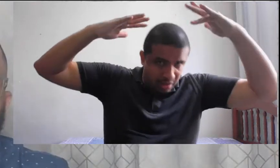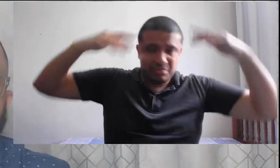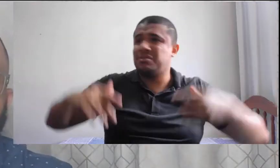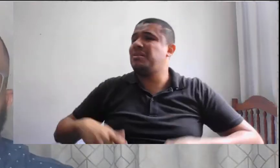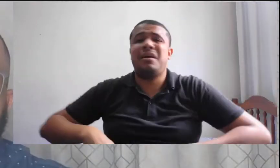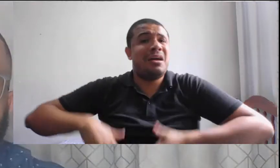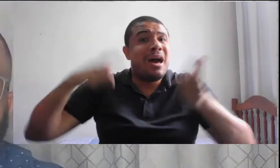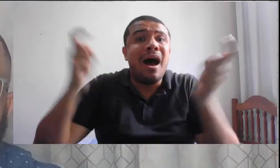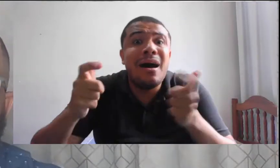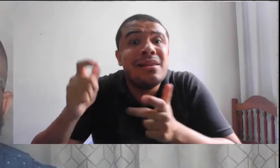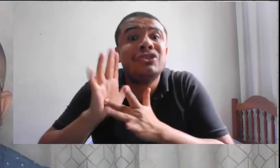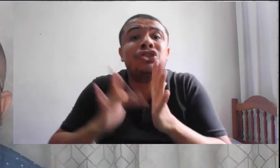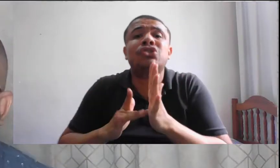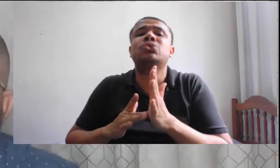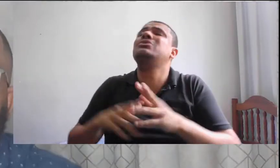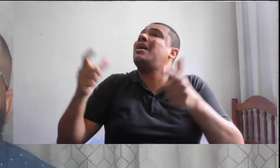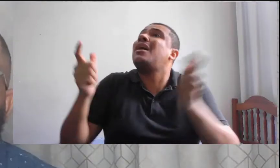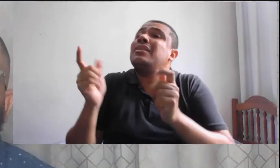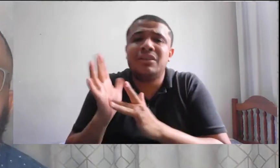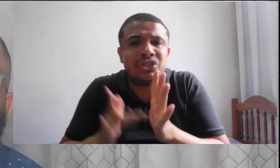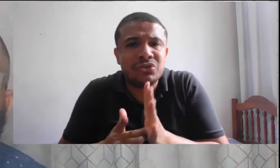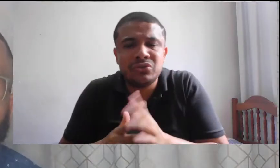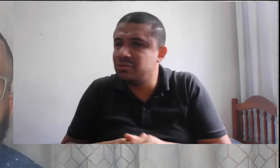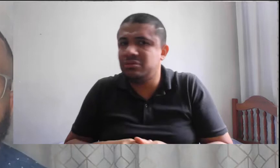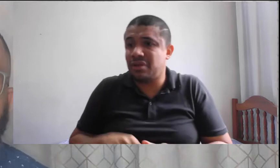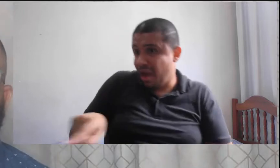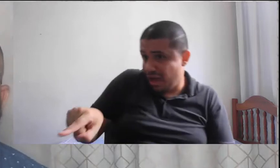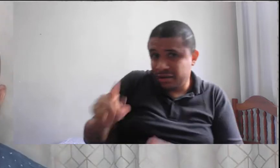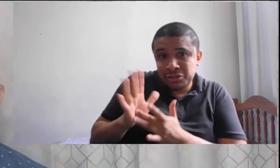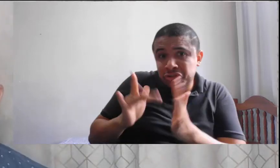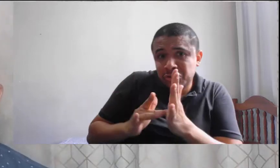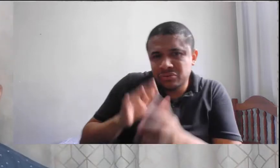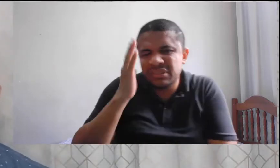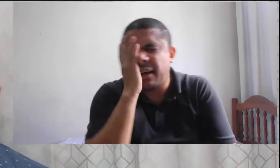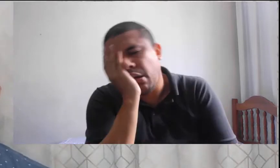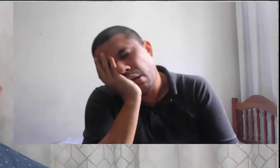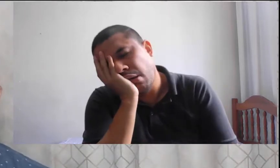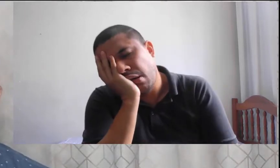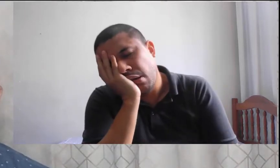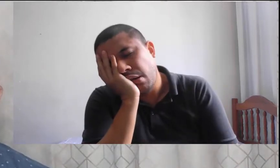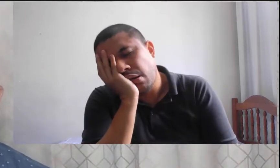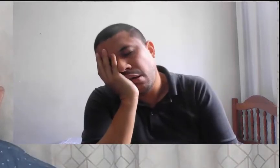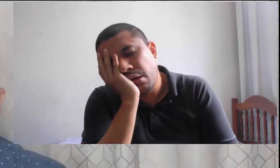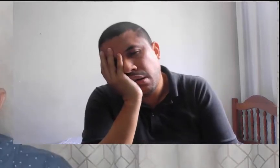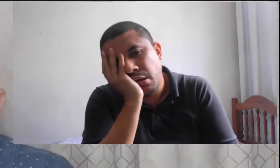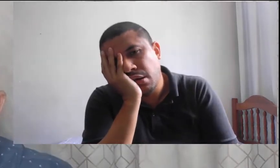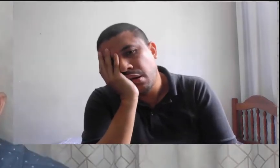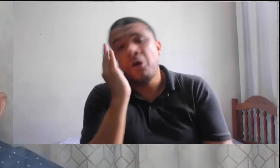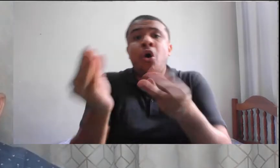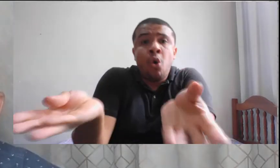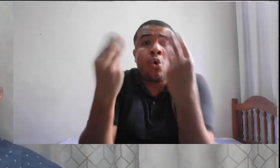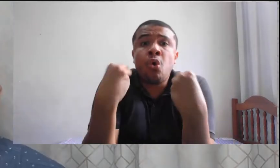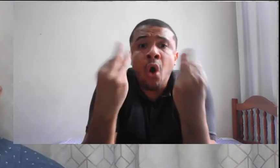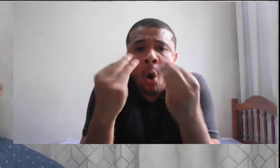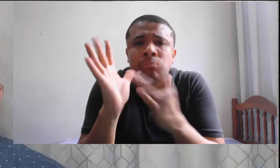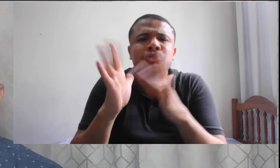Mas onde está o mestre? Aí alguém disse: o mestre dorme. Como pode ser isso,